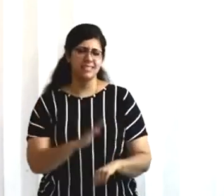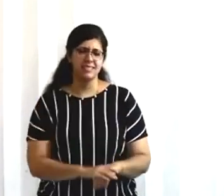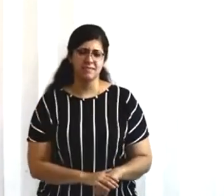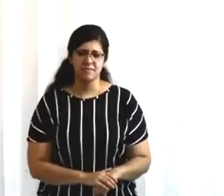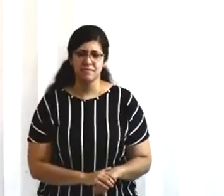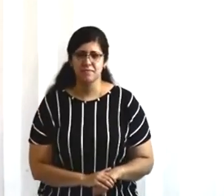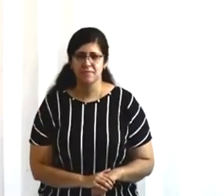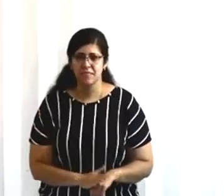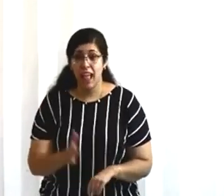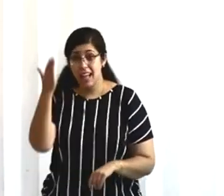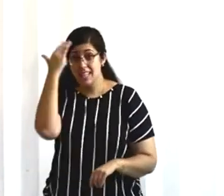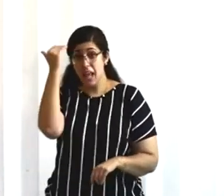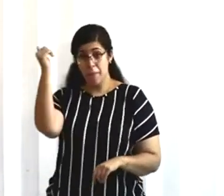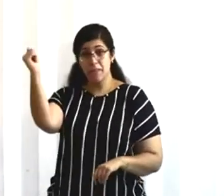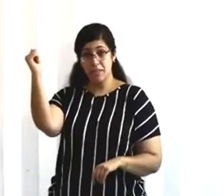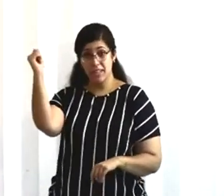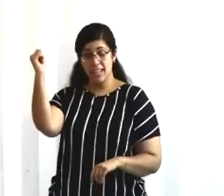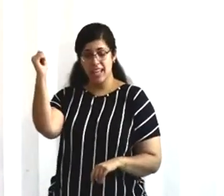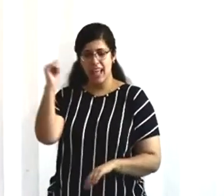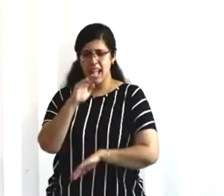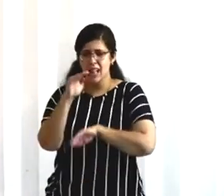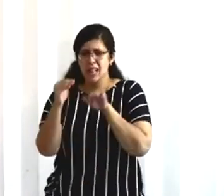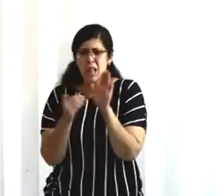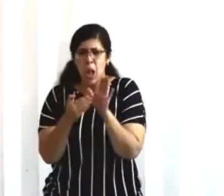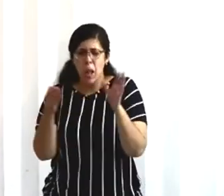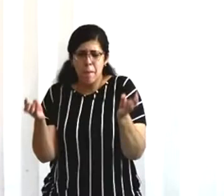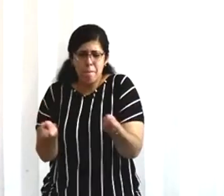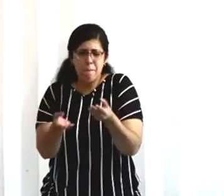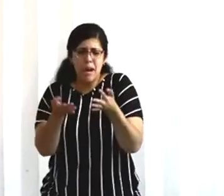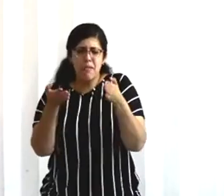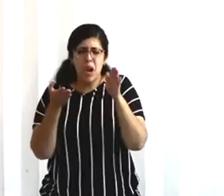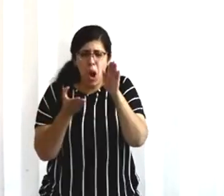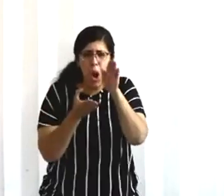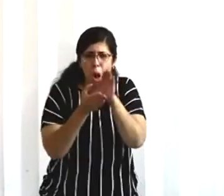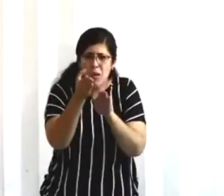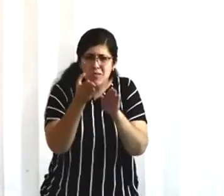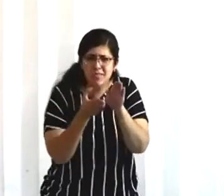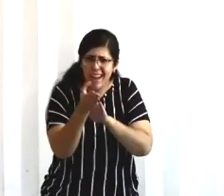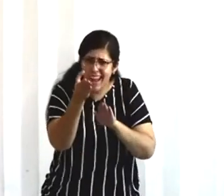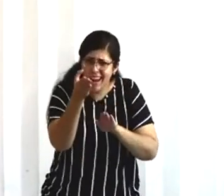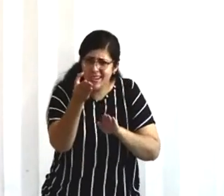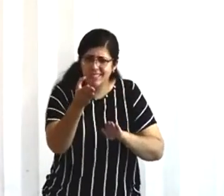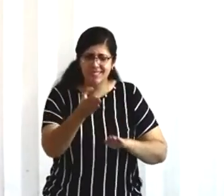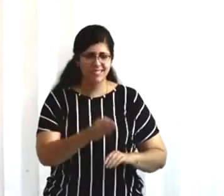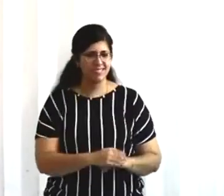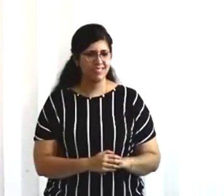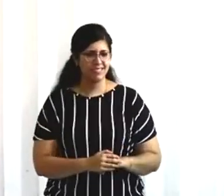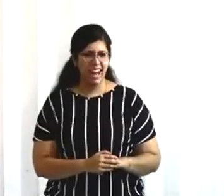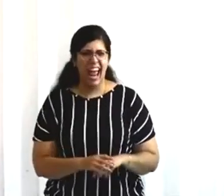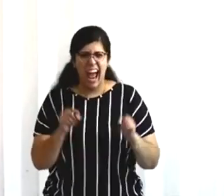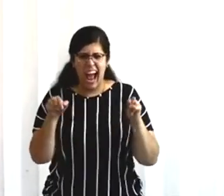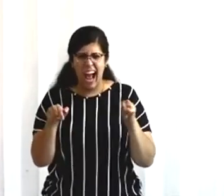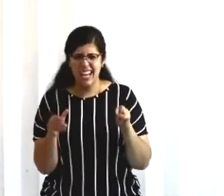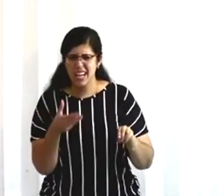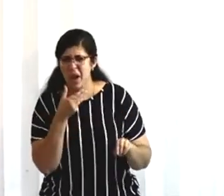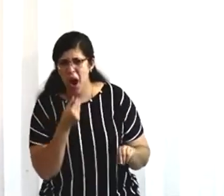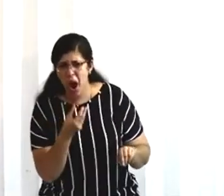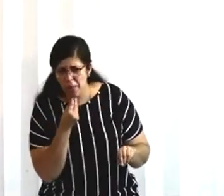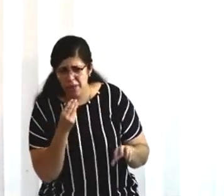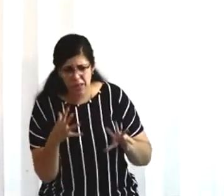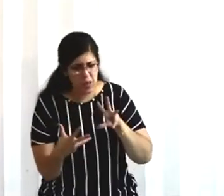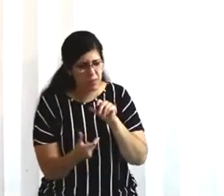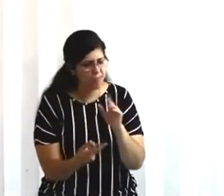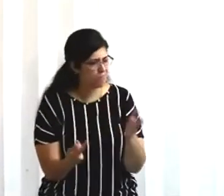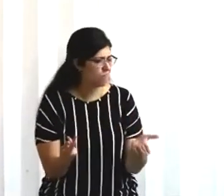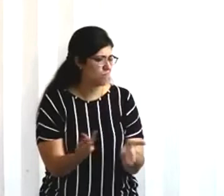essa sabedoria do maravilhoso conselheiro contrasta com a sabedoria humana que o rei Acás estava buscando para ele e